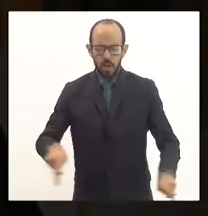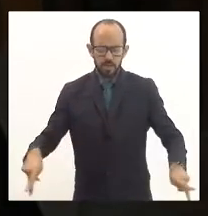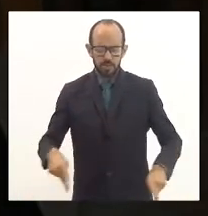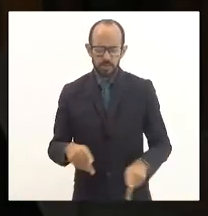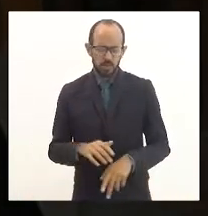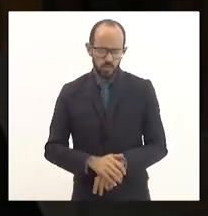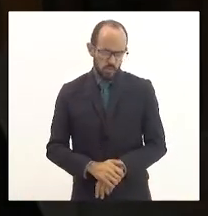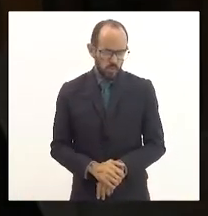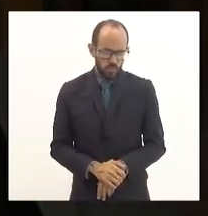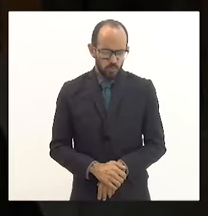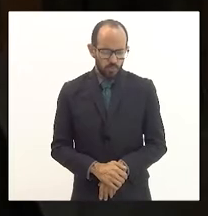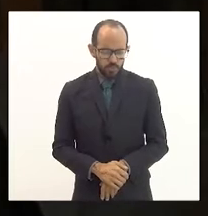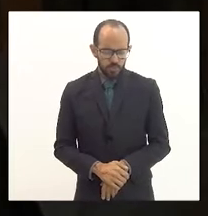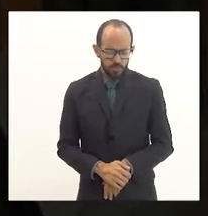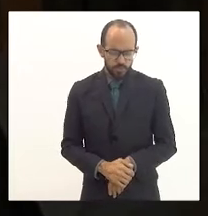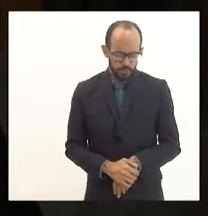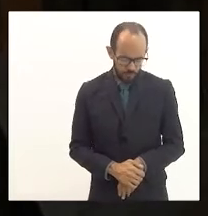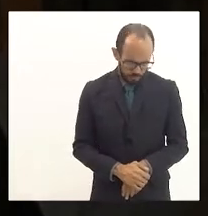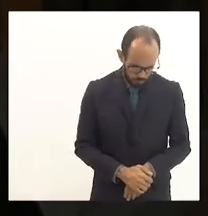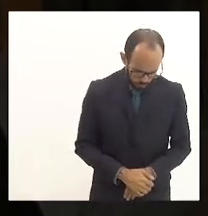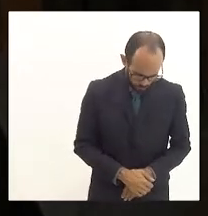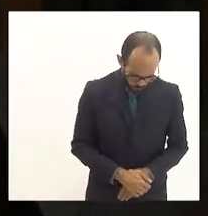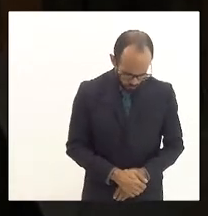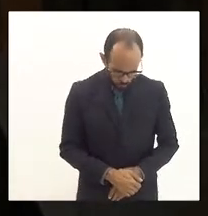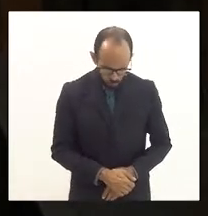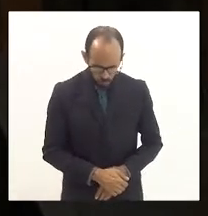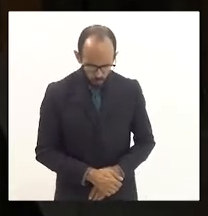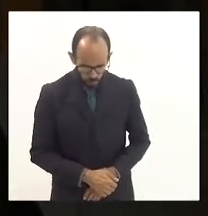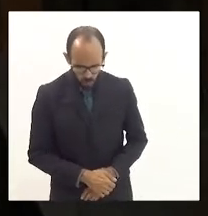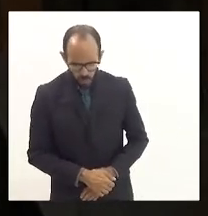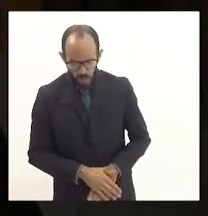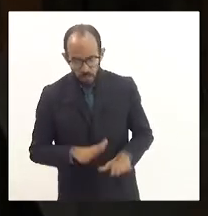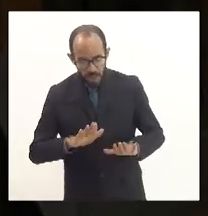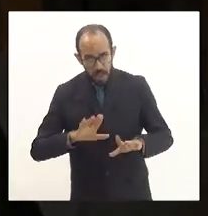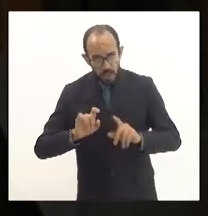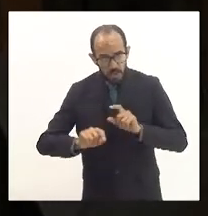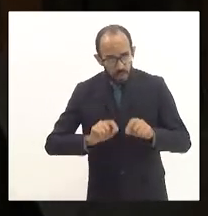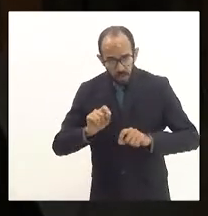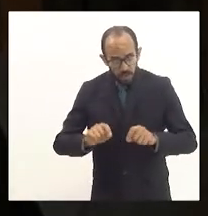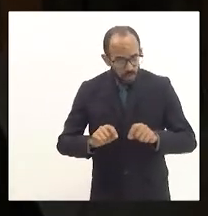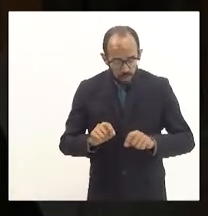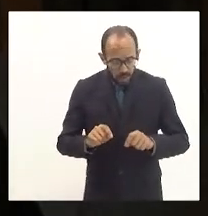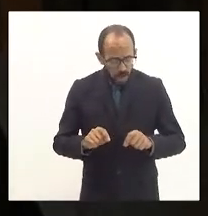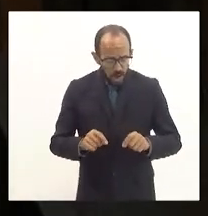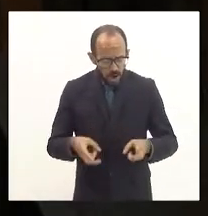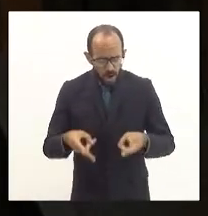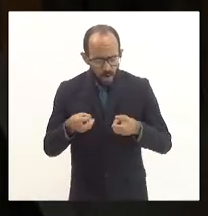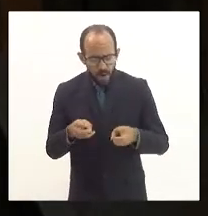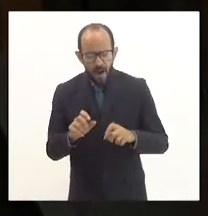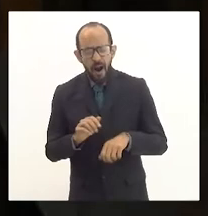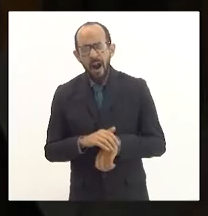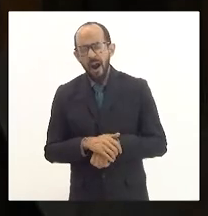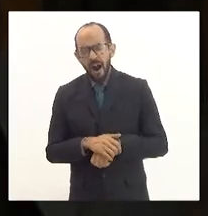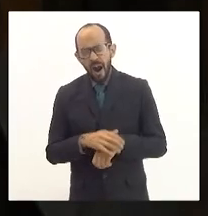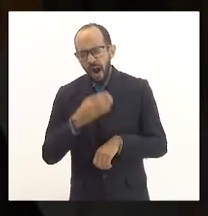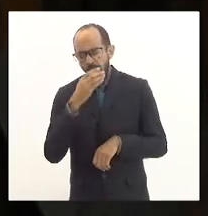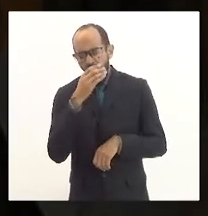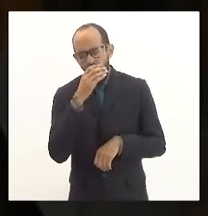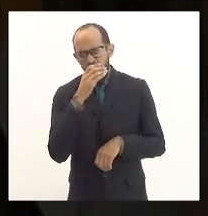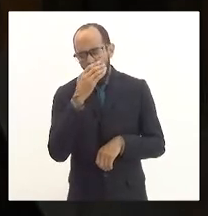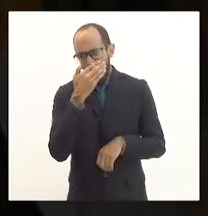da forma que tem que ser atendida Presidente só aqui uma coisa me chamou muita atenção